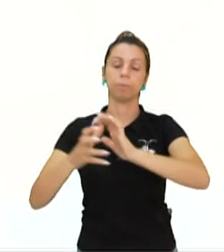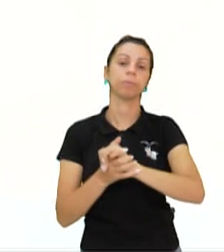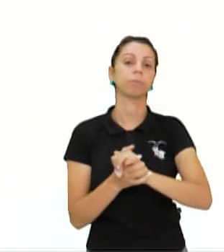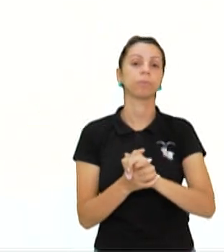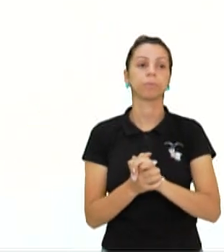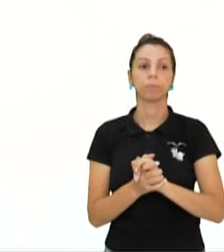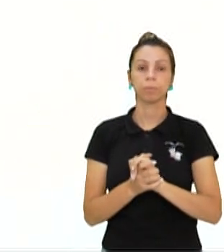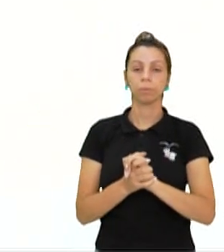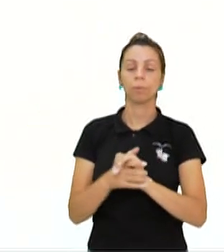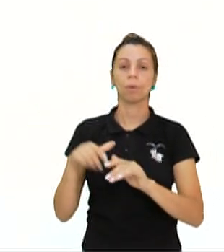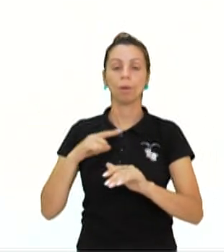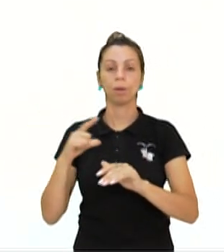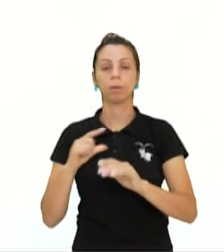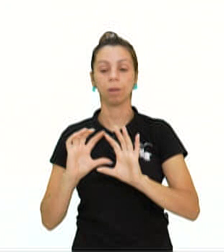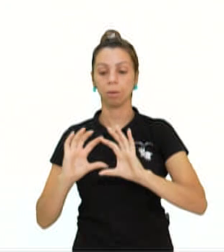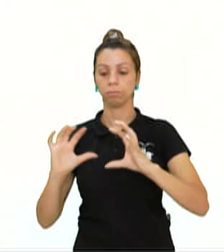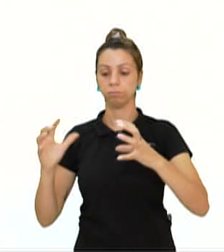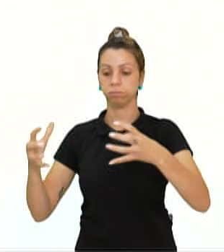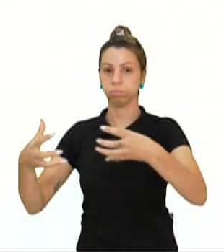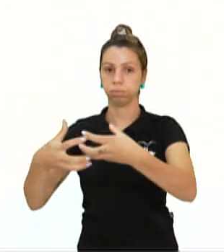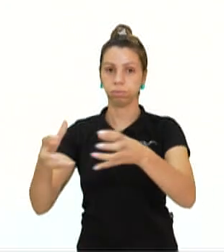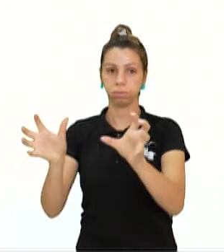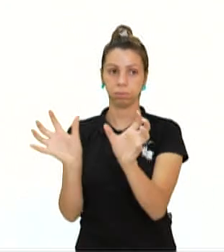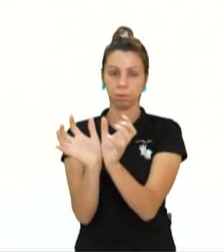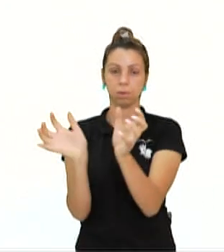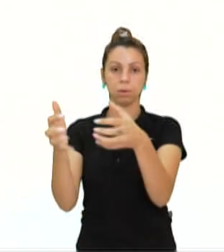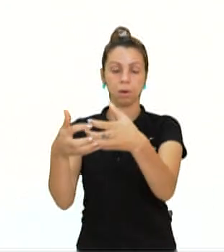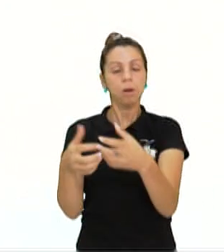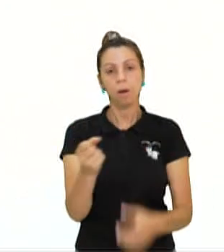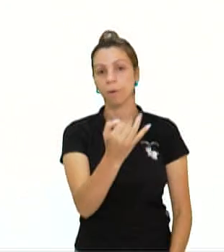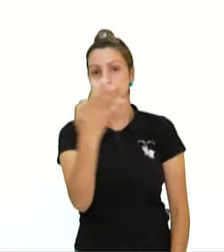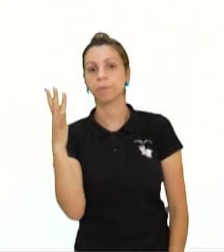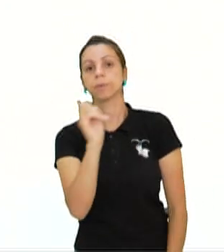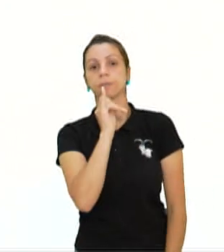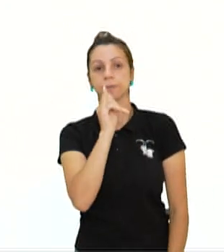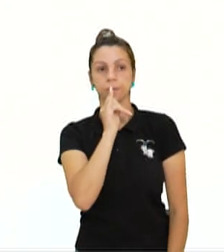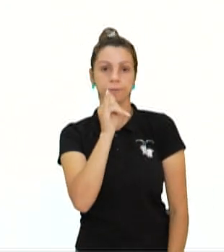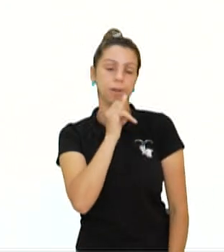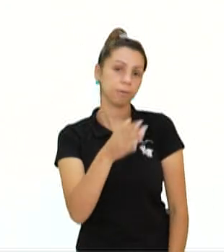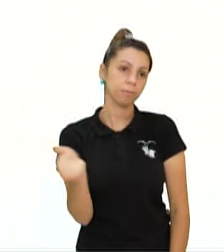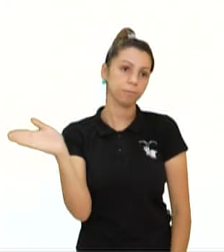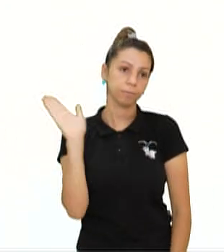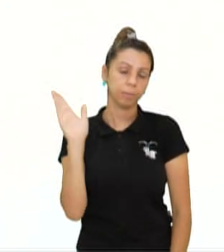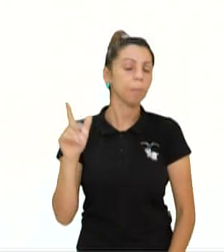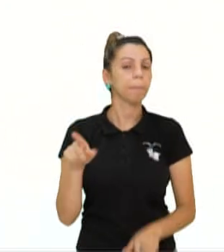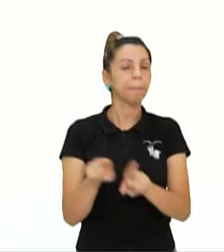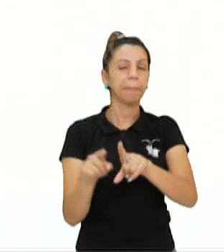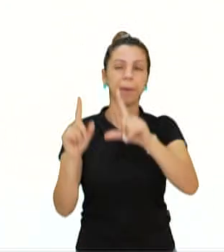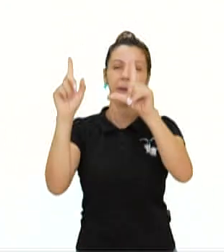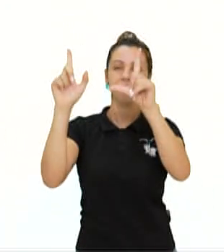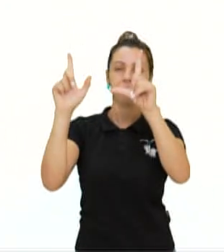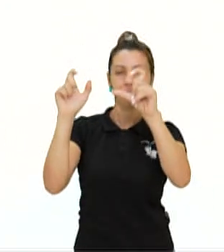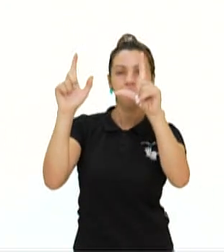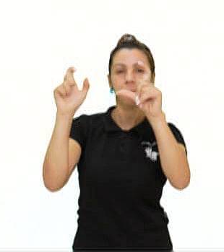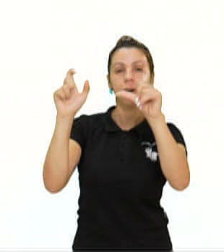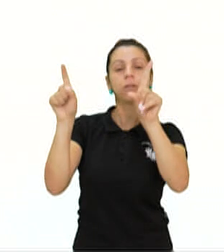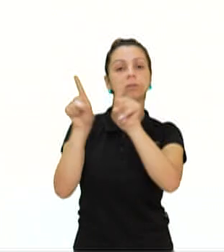que têm superfícies arredondadas. E eu tenho alguns exemplos, inclusive ali uma foto